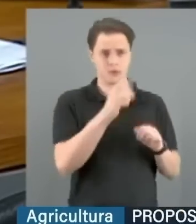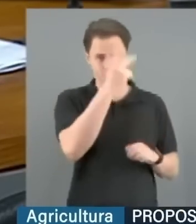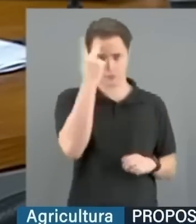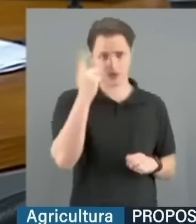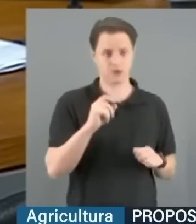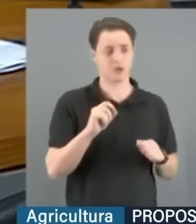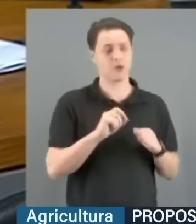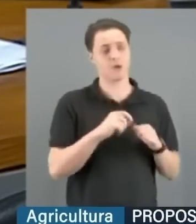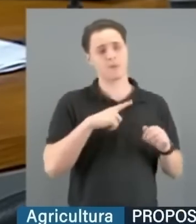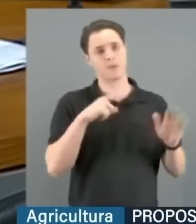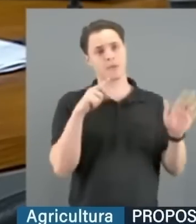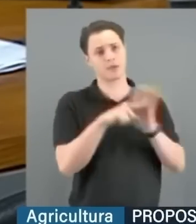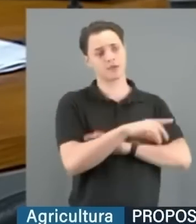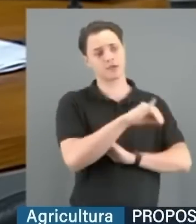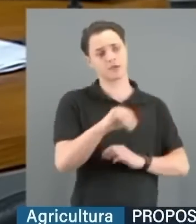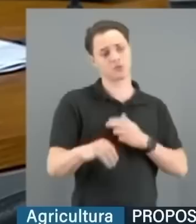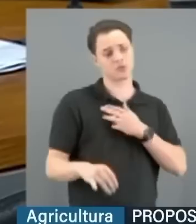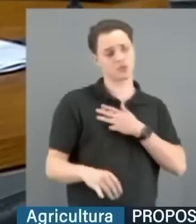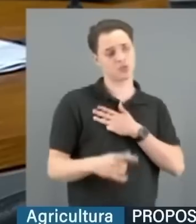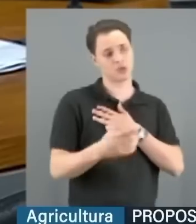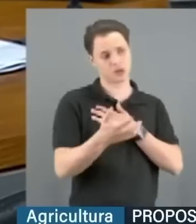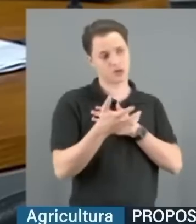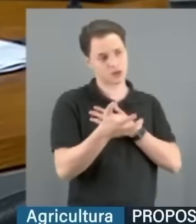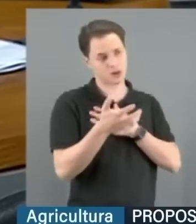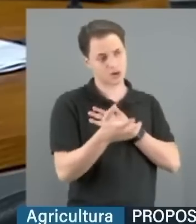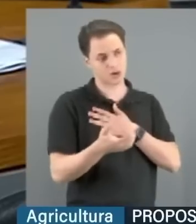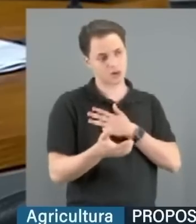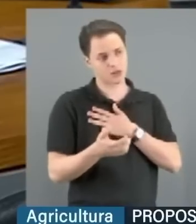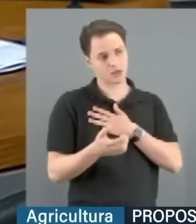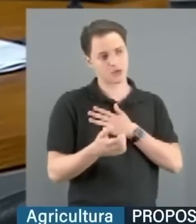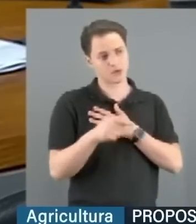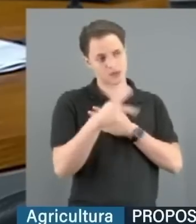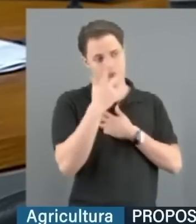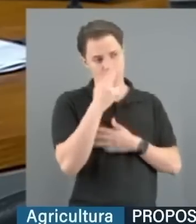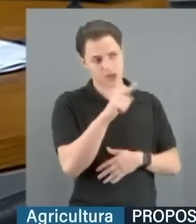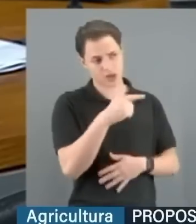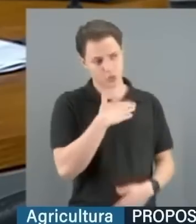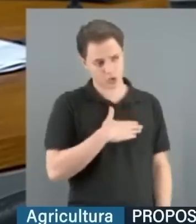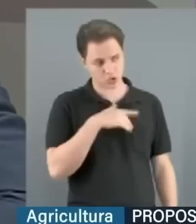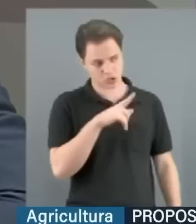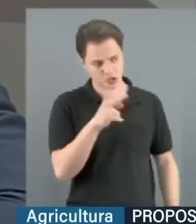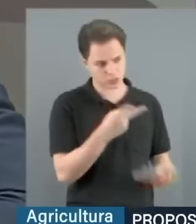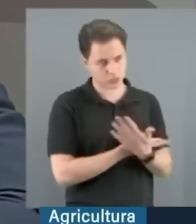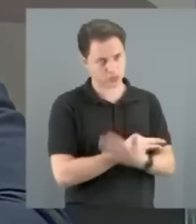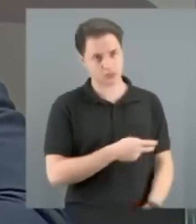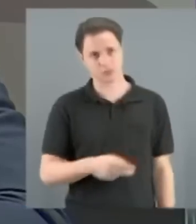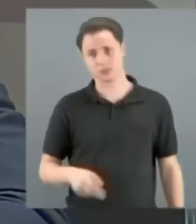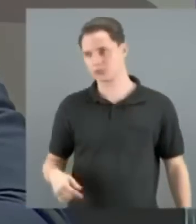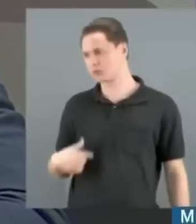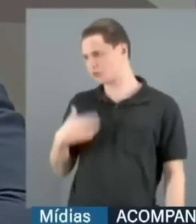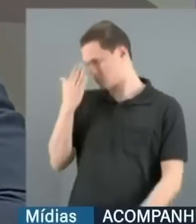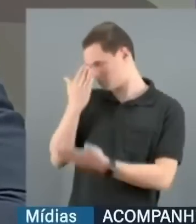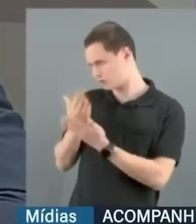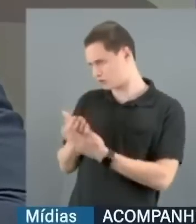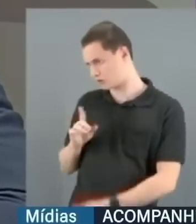Eu perguntei para o senhor se o presidente Lula queria, o senhor acha que ele tinha intenção e gostou disso? Acredito que não sou, deputado. Acredita, né? Sim, sou. O